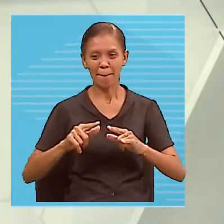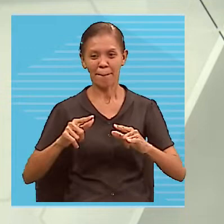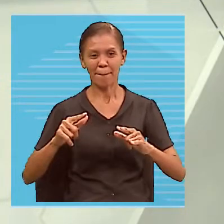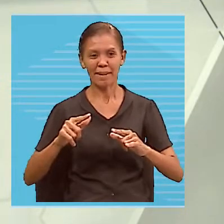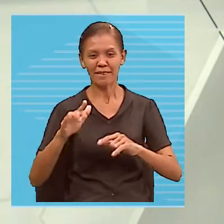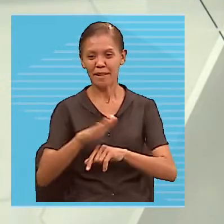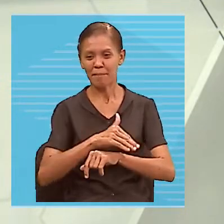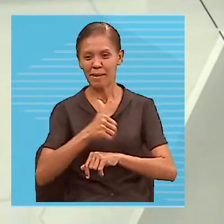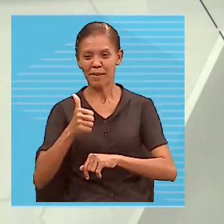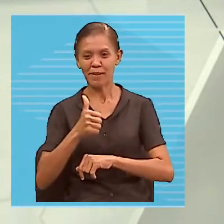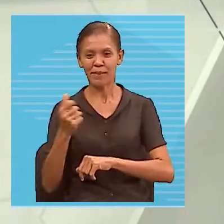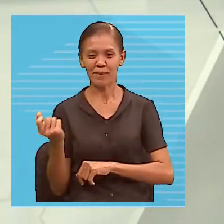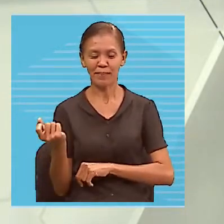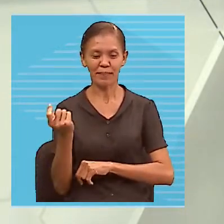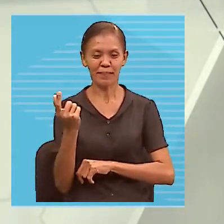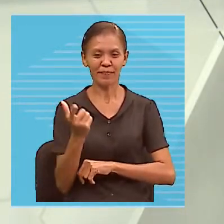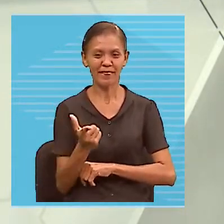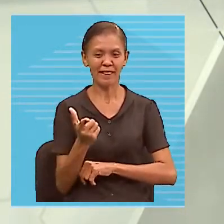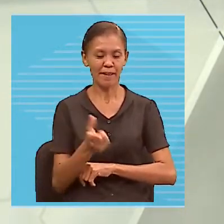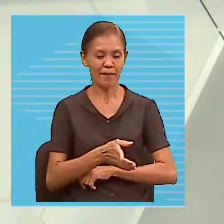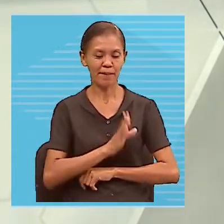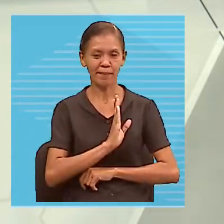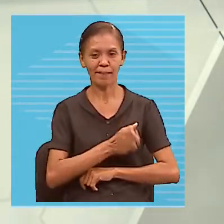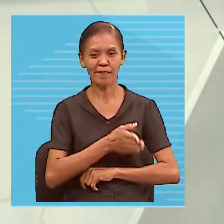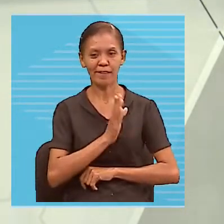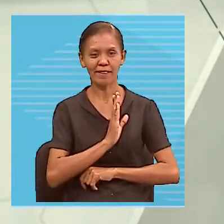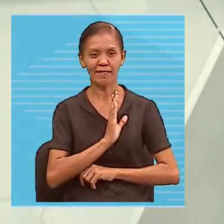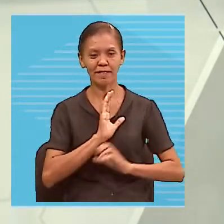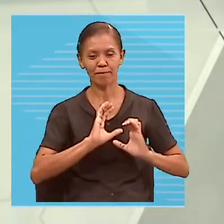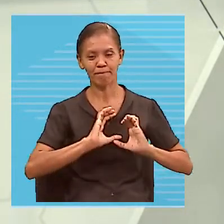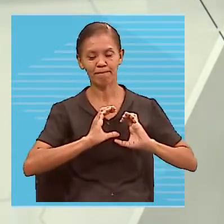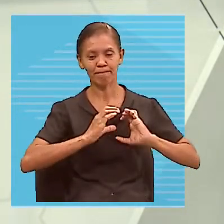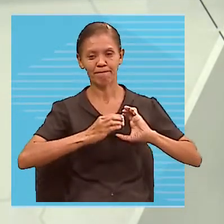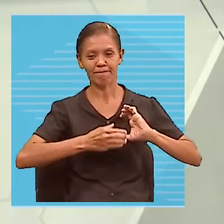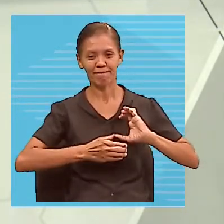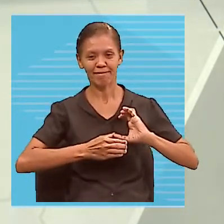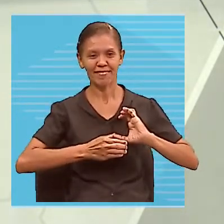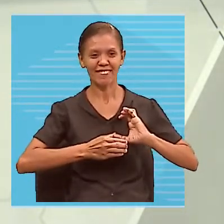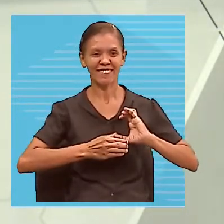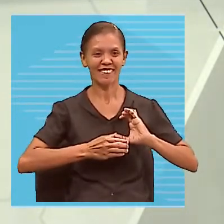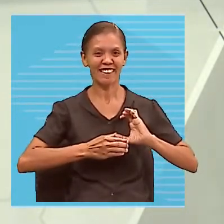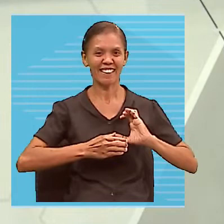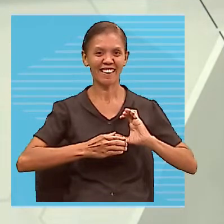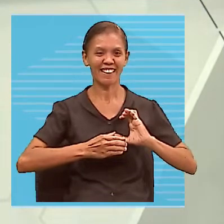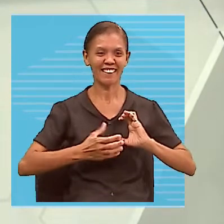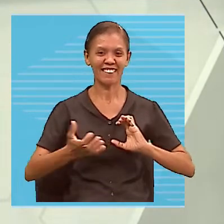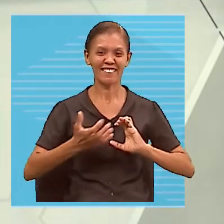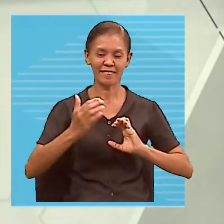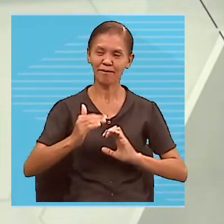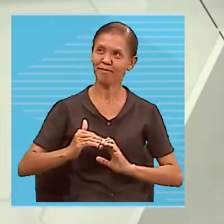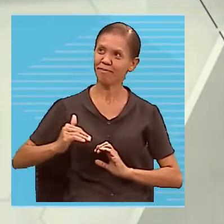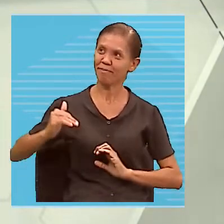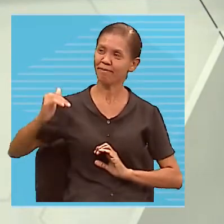coração partido. É que a gente quer